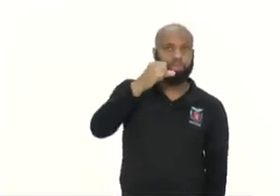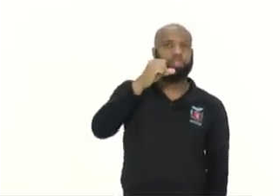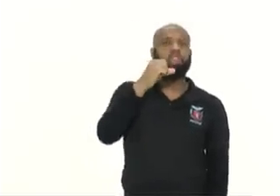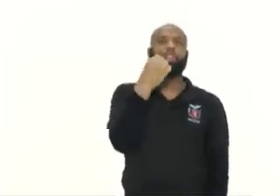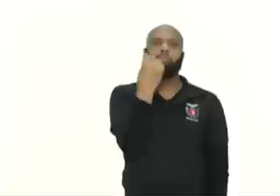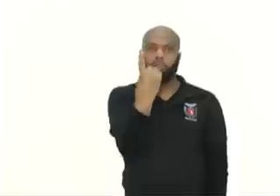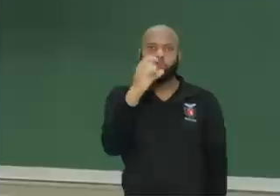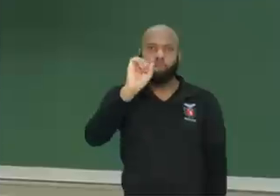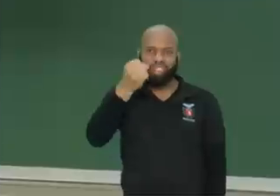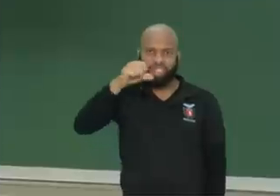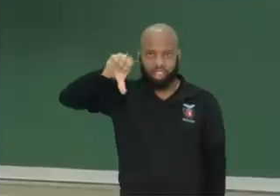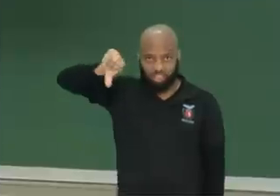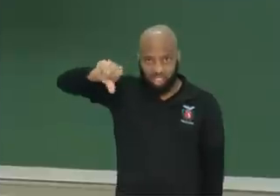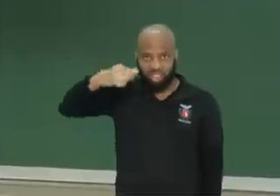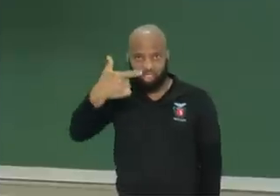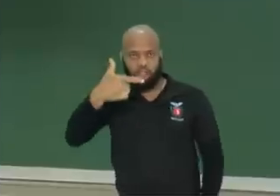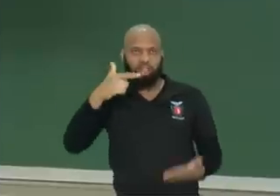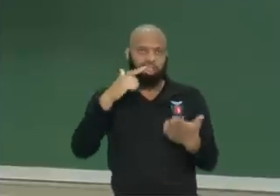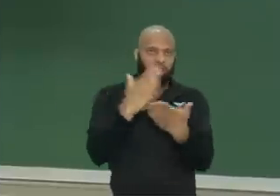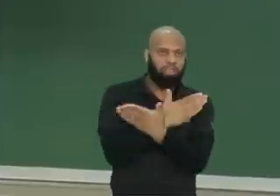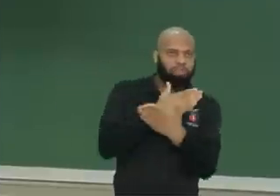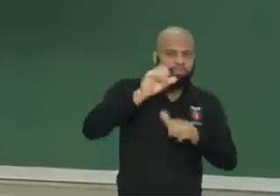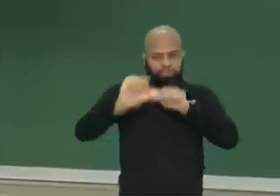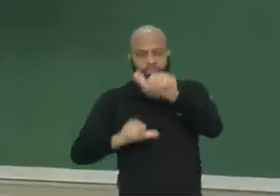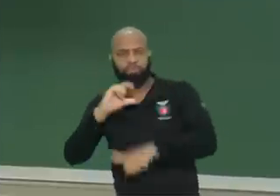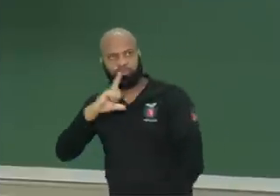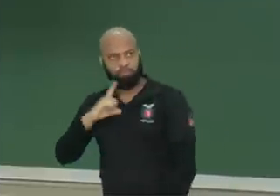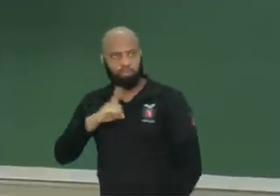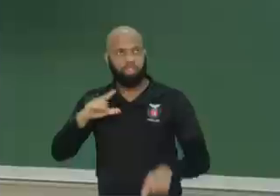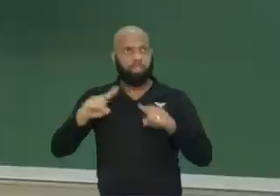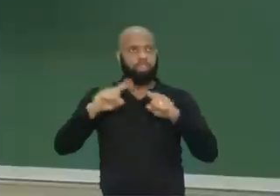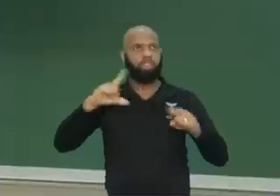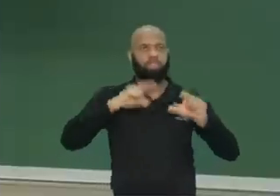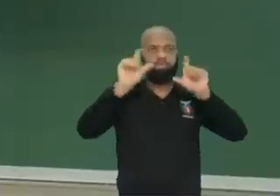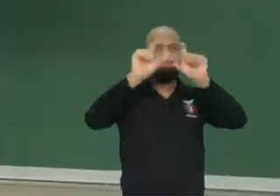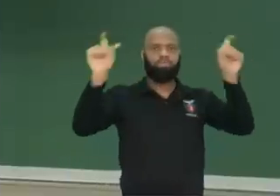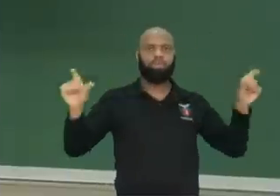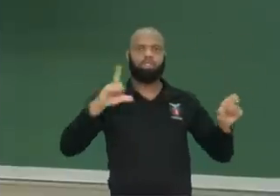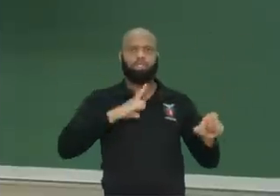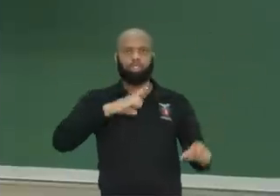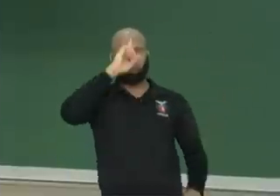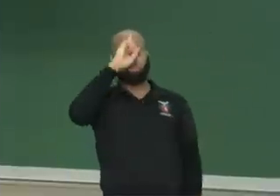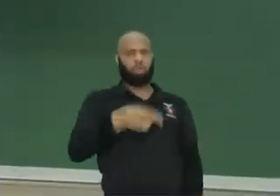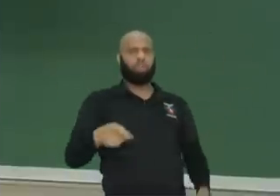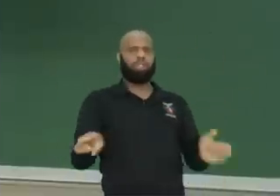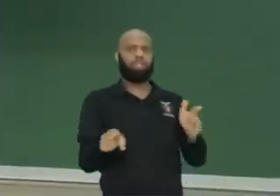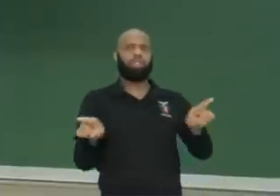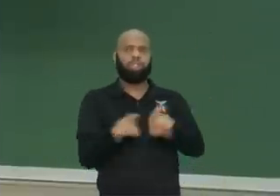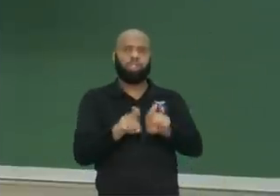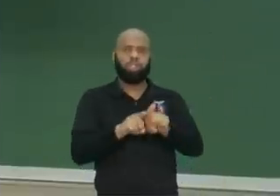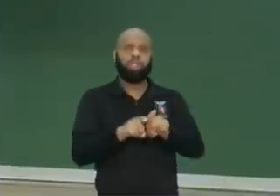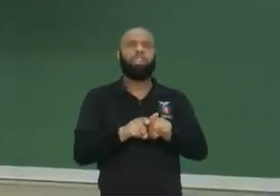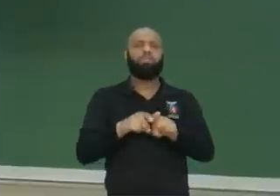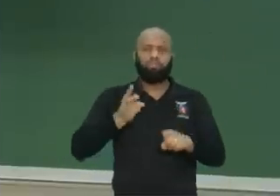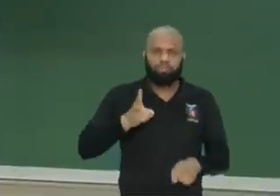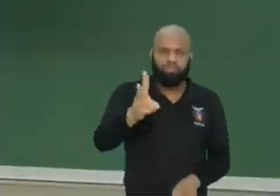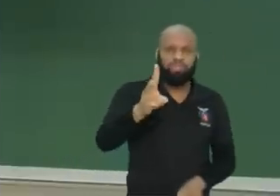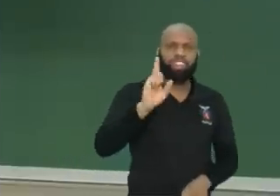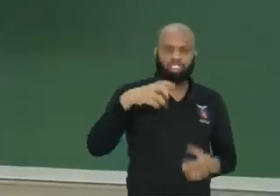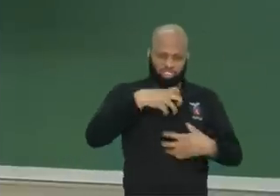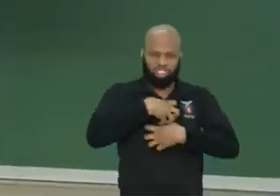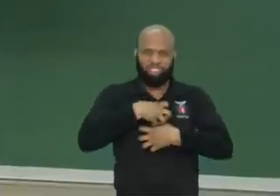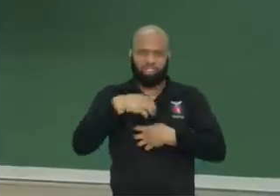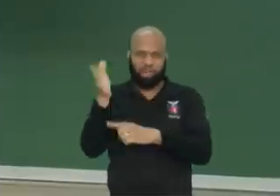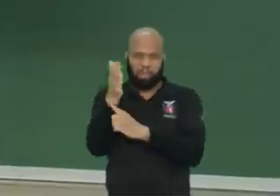1892, passou por algumas transformações. A princípio estava escrito Ordem e Progresso, ao invés de Paraná, e numa